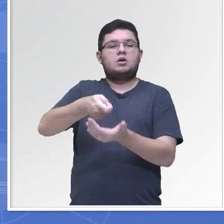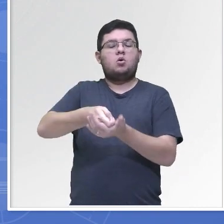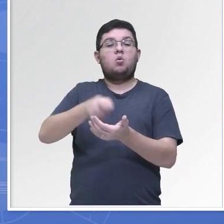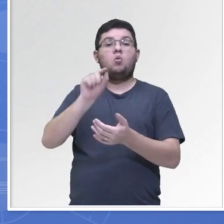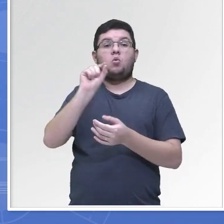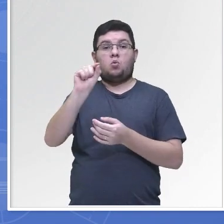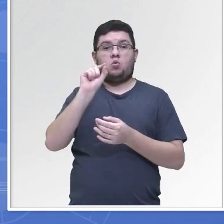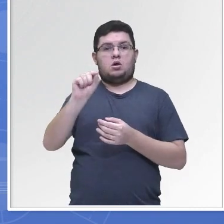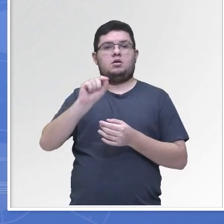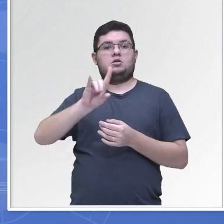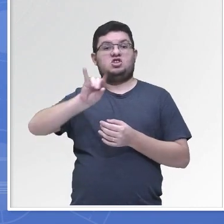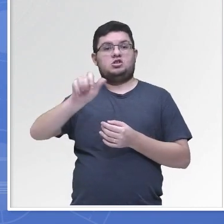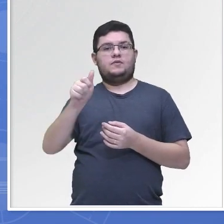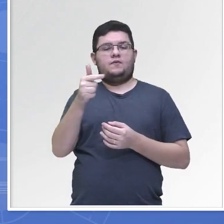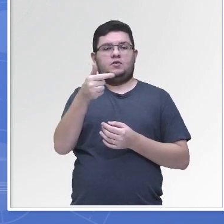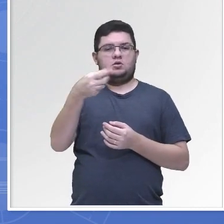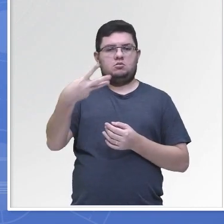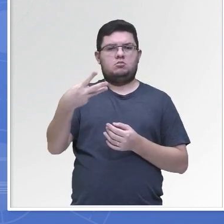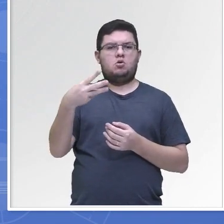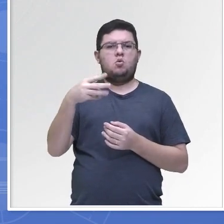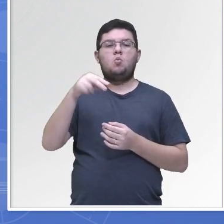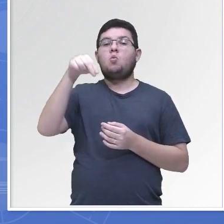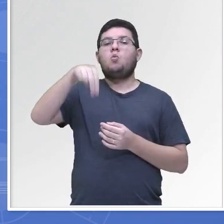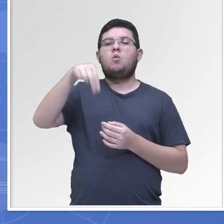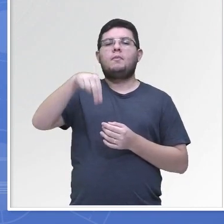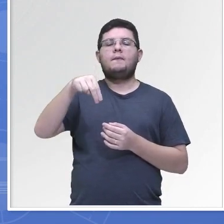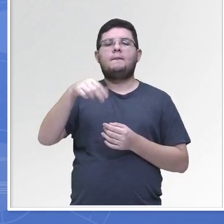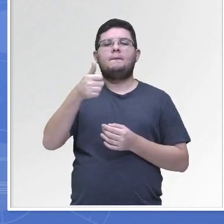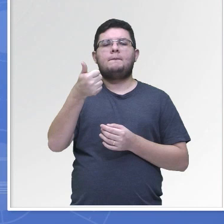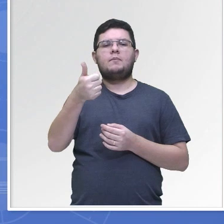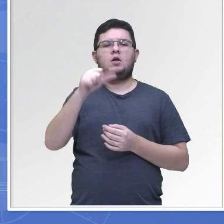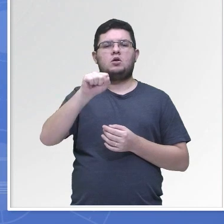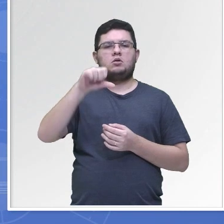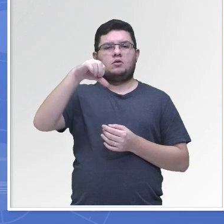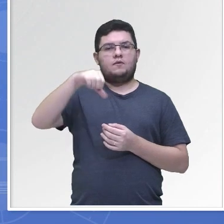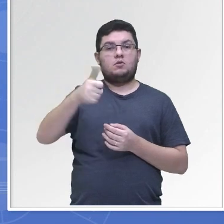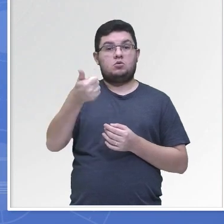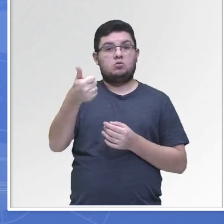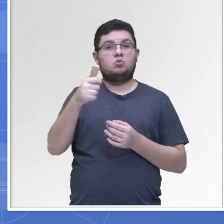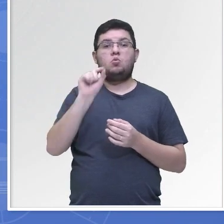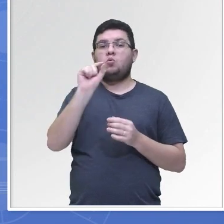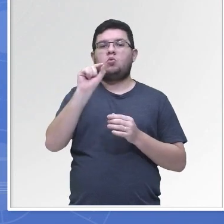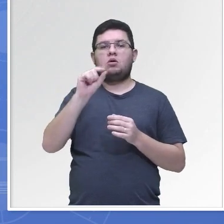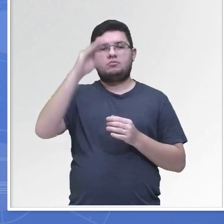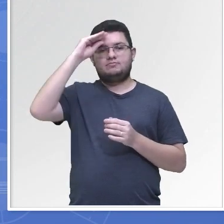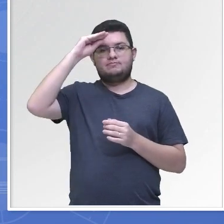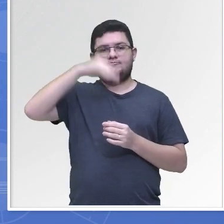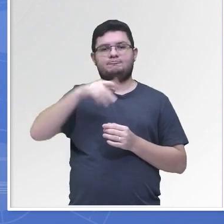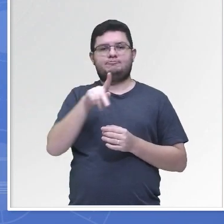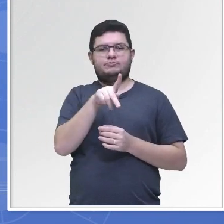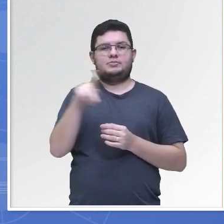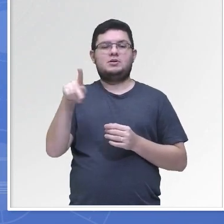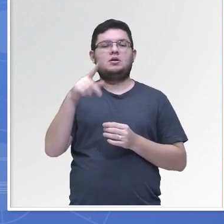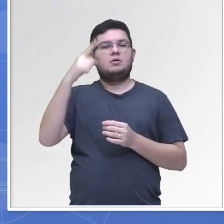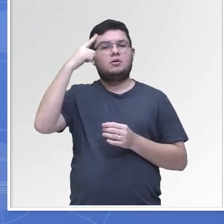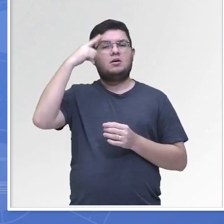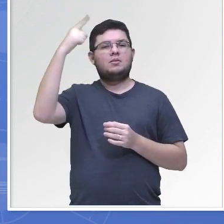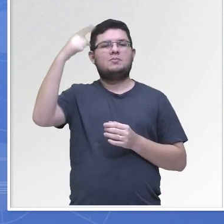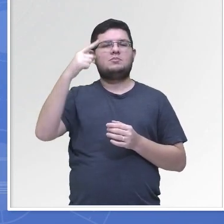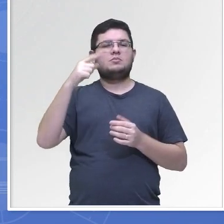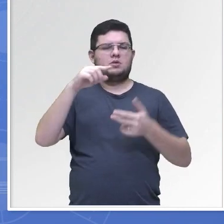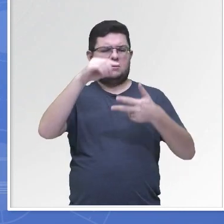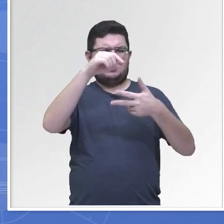de novembro de 1891. Então não deu certo. Por quê? Como é que ele vai diminuir poderes